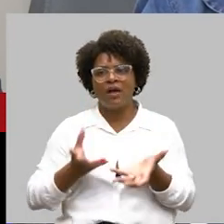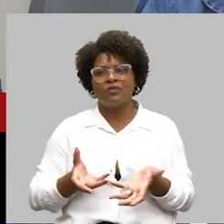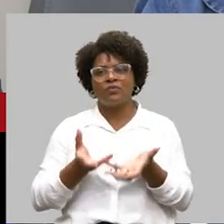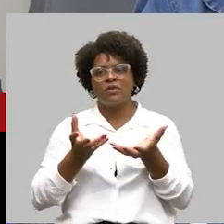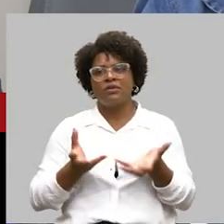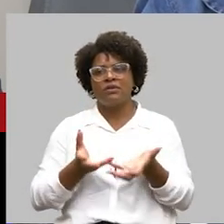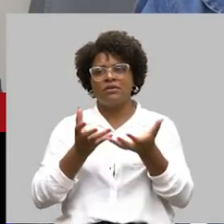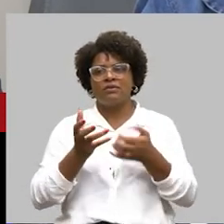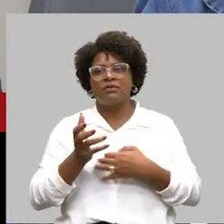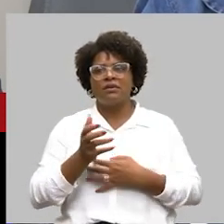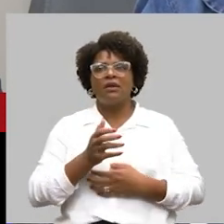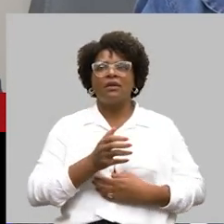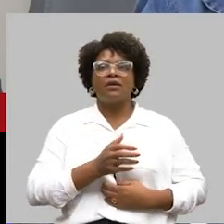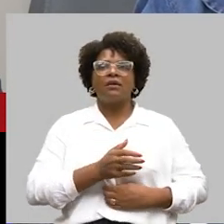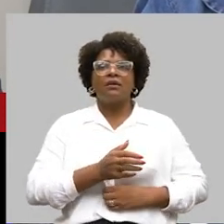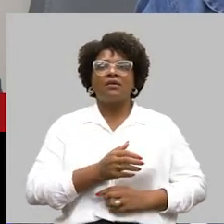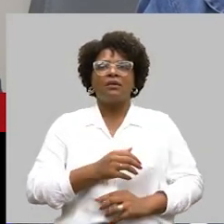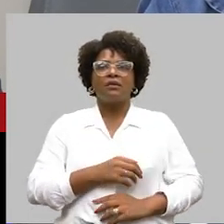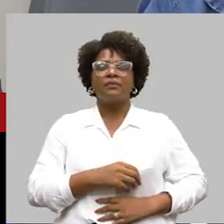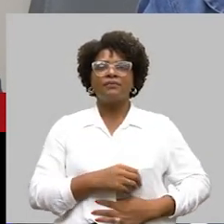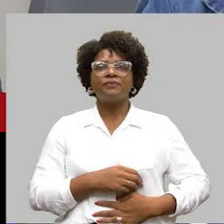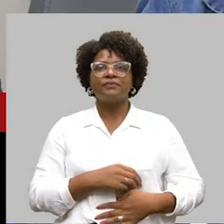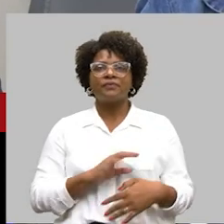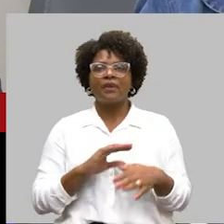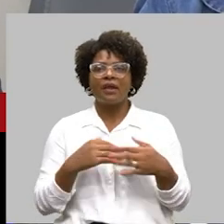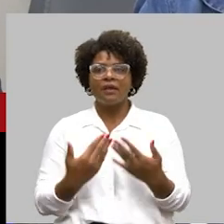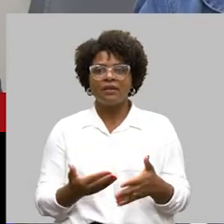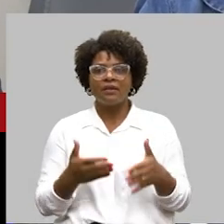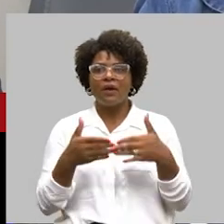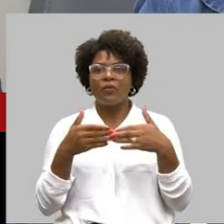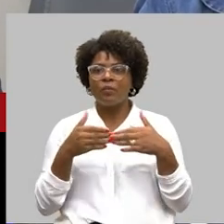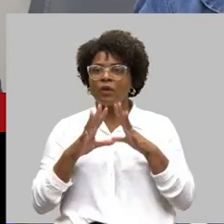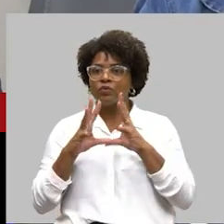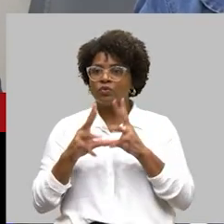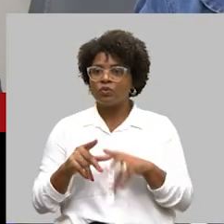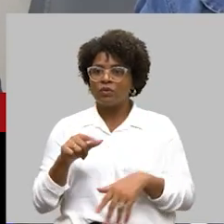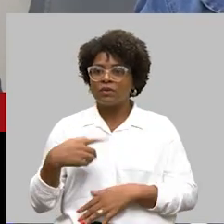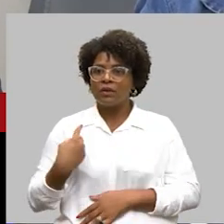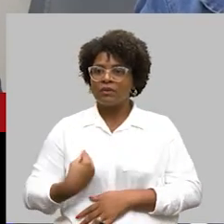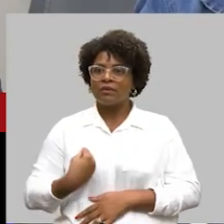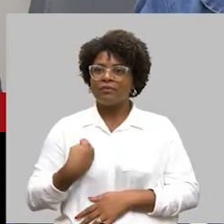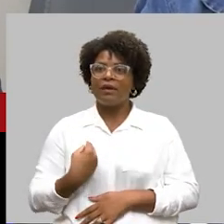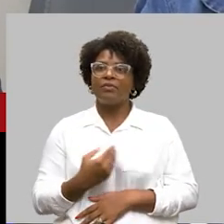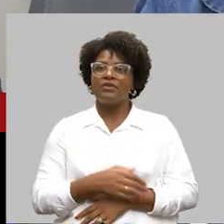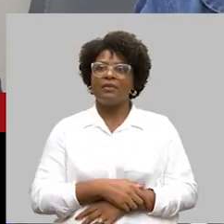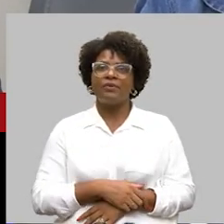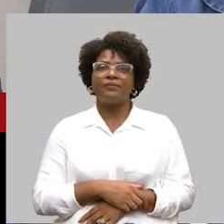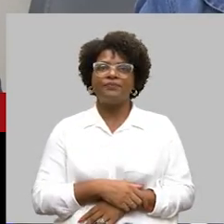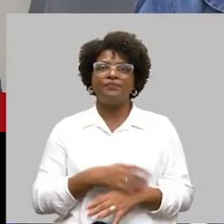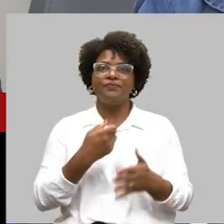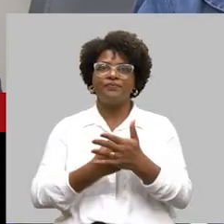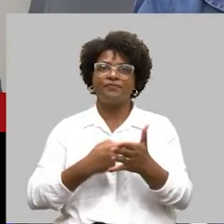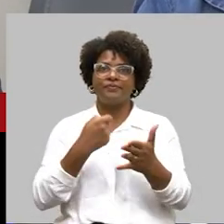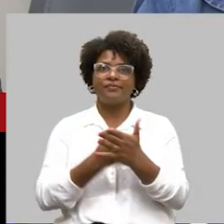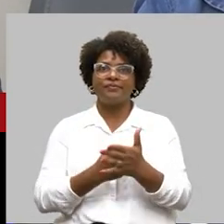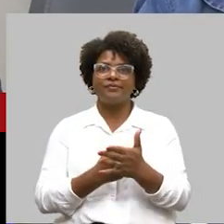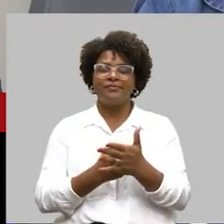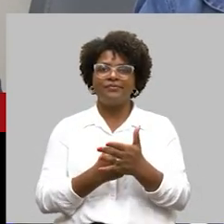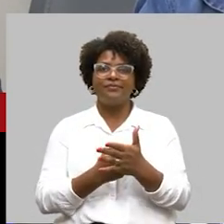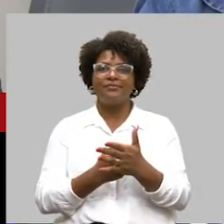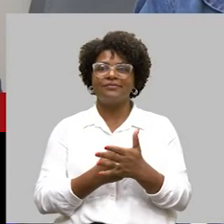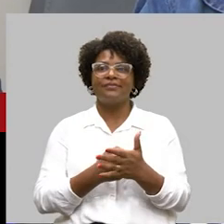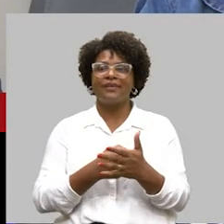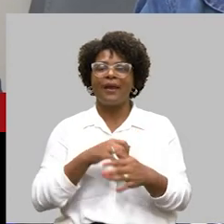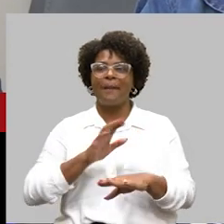governo Então eu queria que todos que estão aqui presente a gente continue nessa luta continue sempre buscando mais e mais